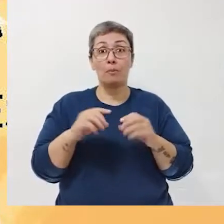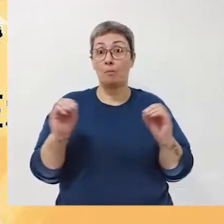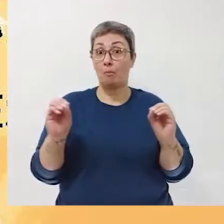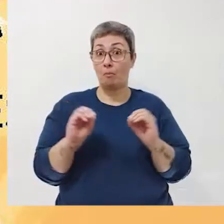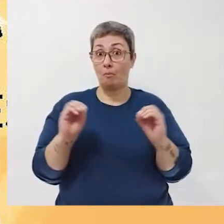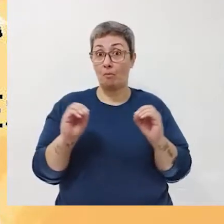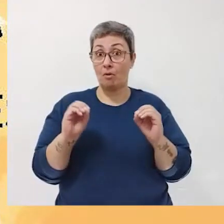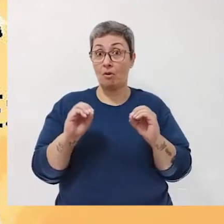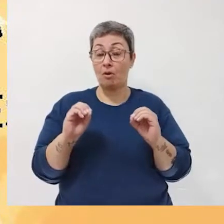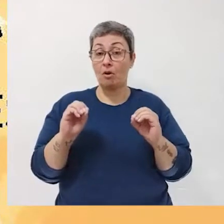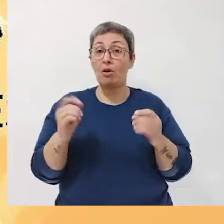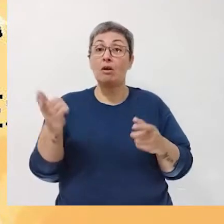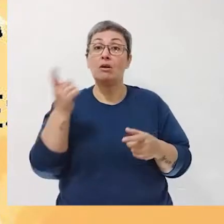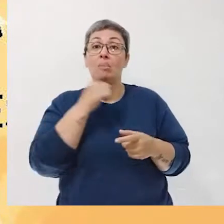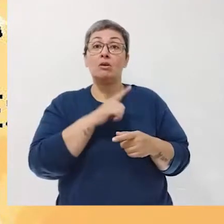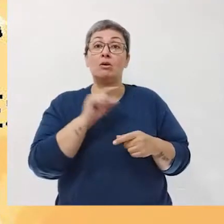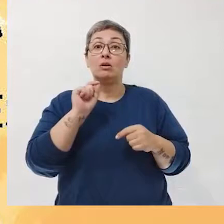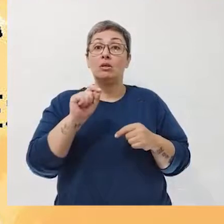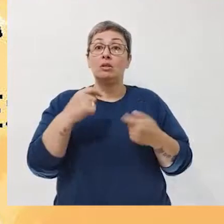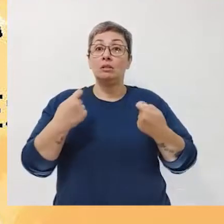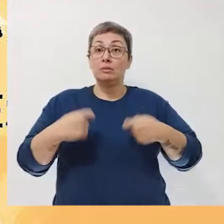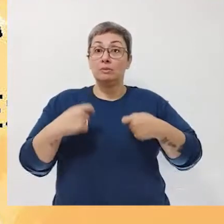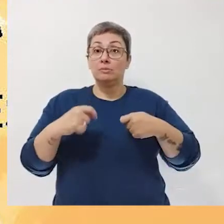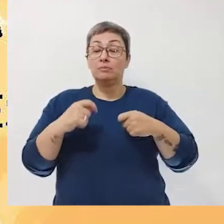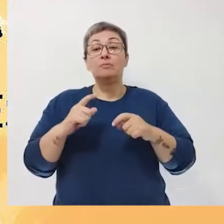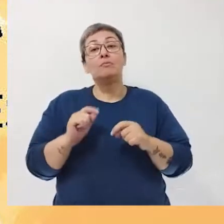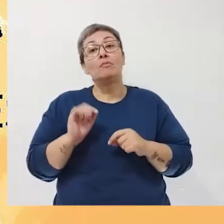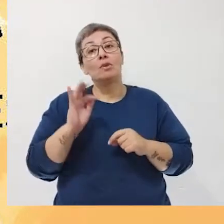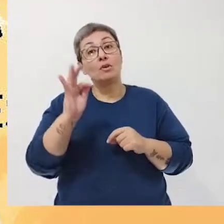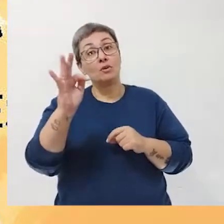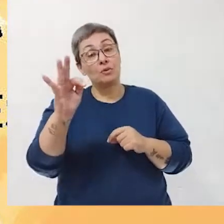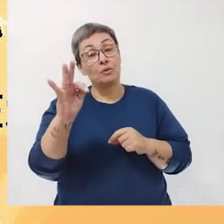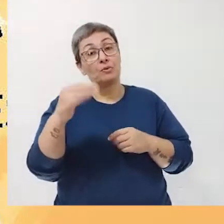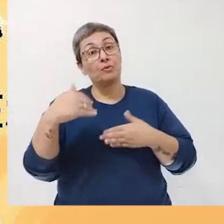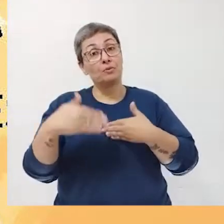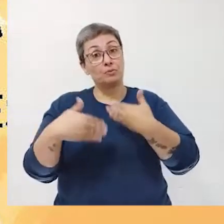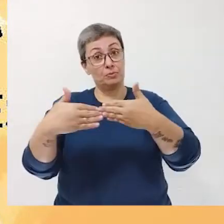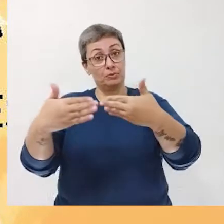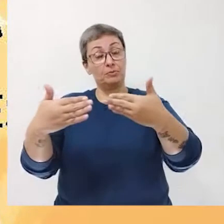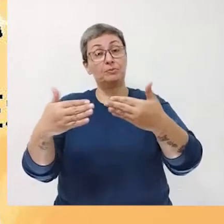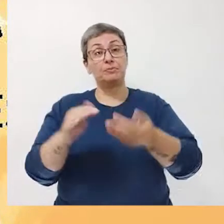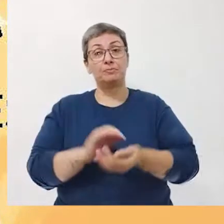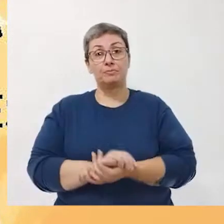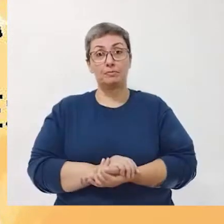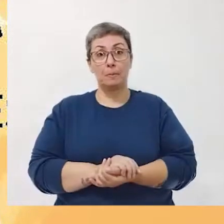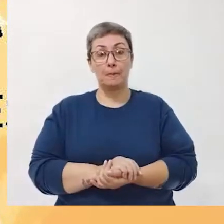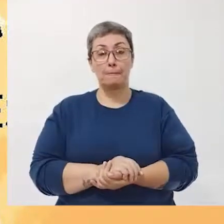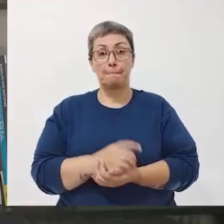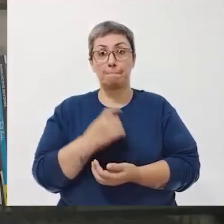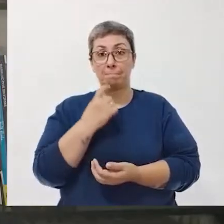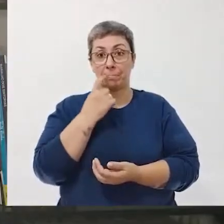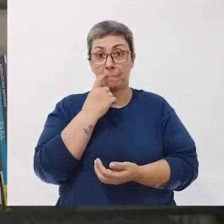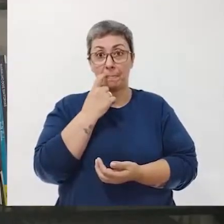possibilidade de satisfação das necessidades das gerações futuras.